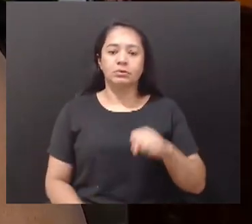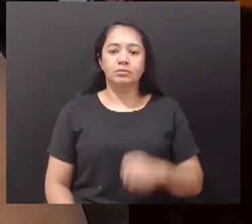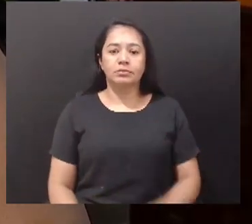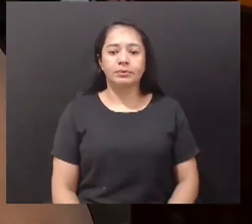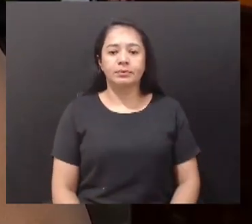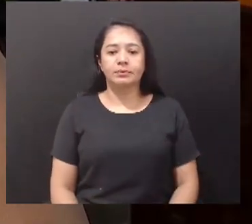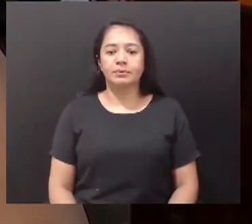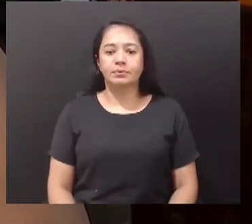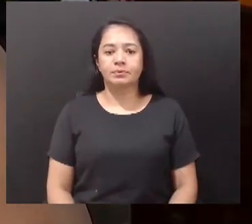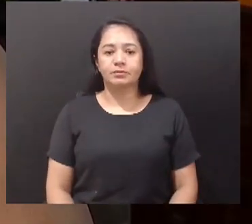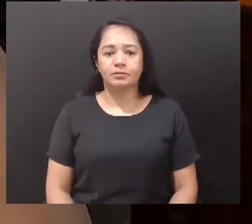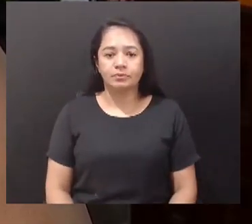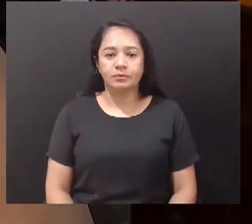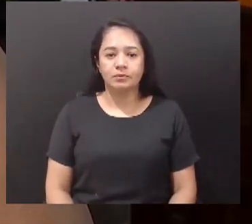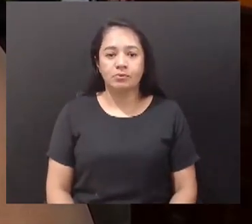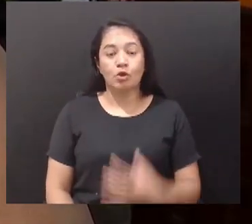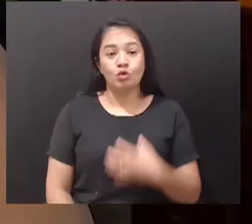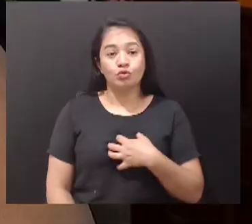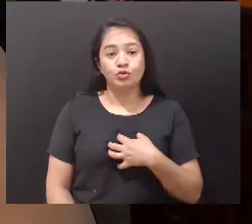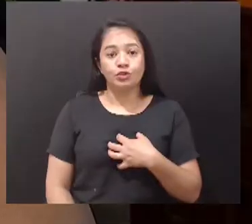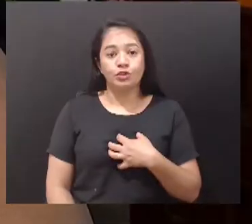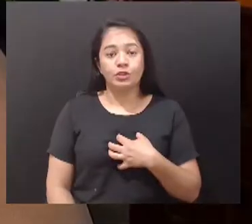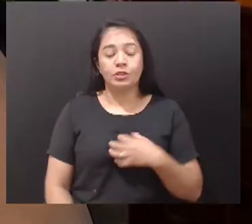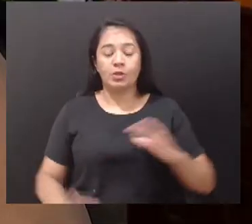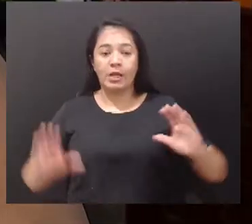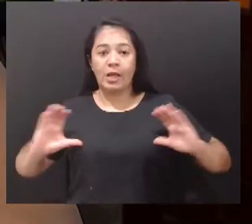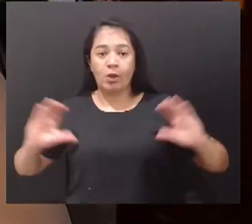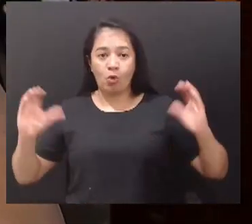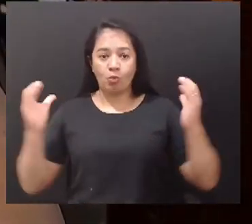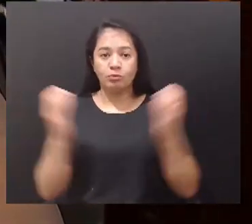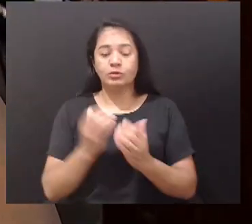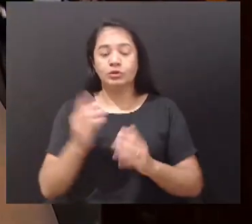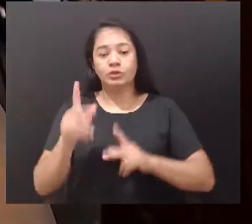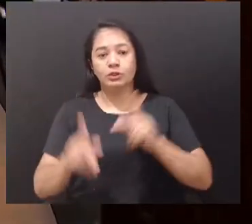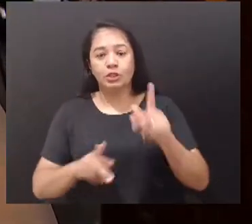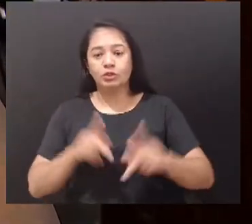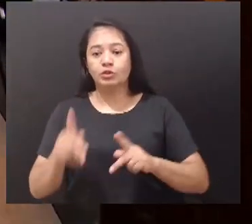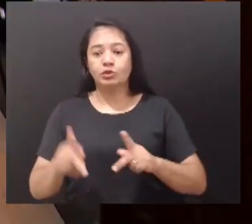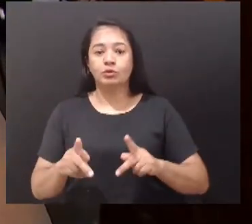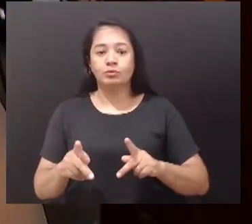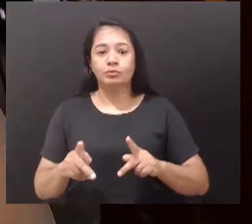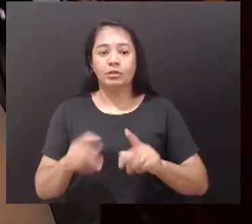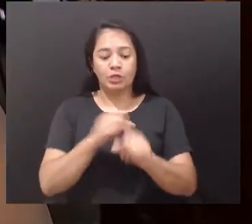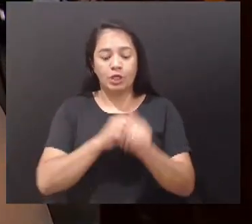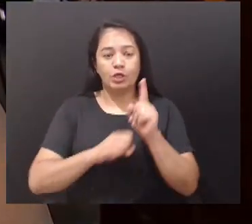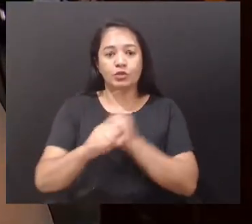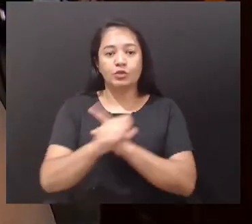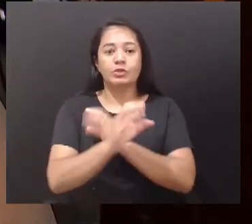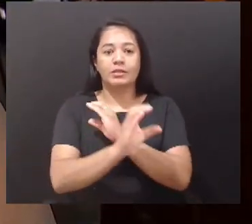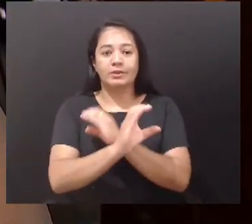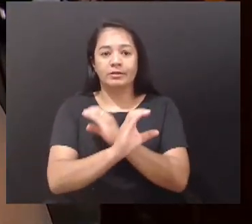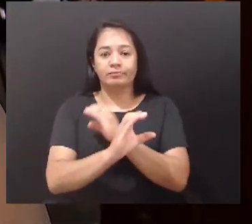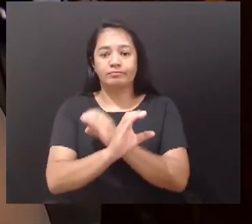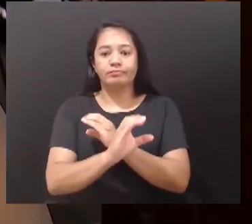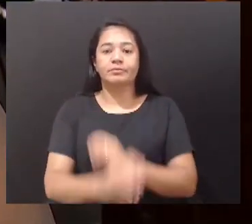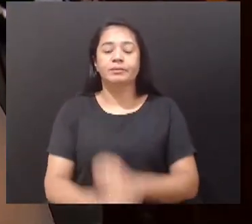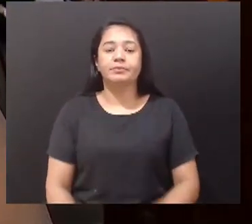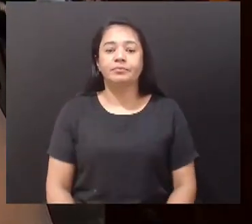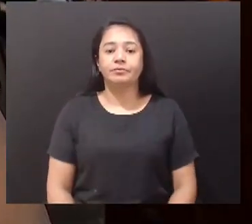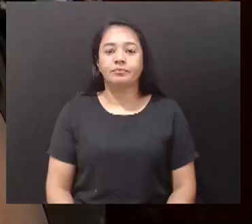é uma forma que a comunidade, a população, a sociedade civil tem para